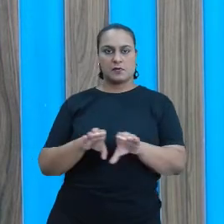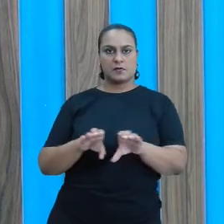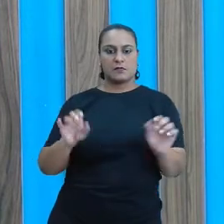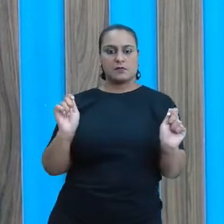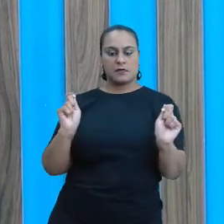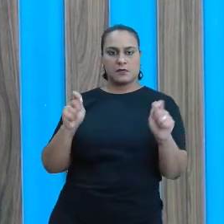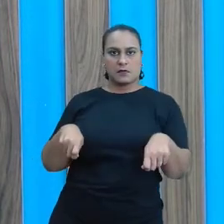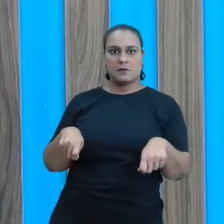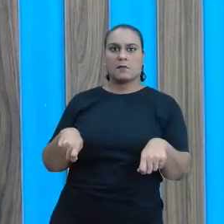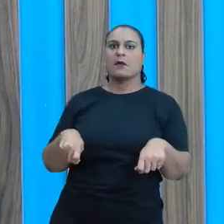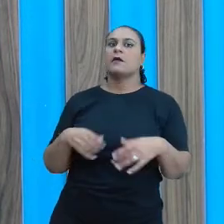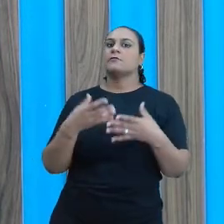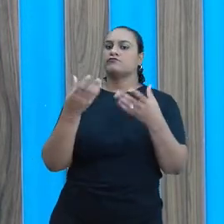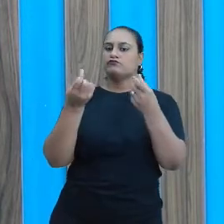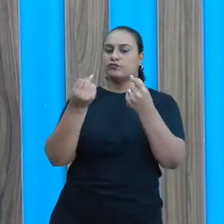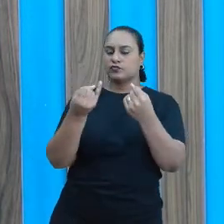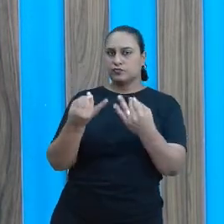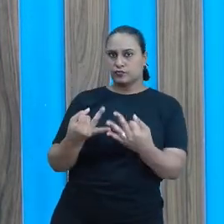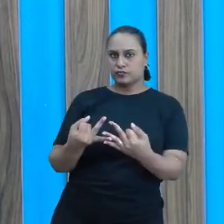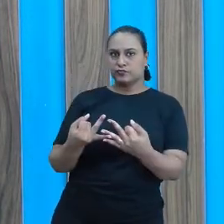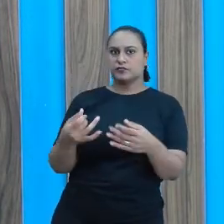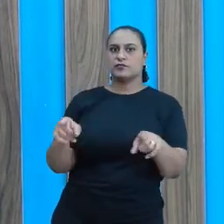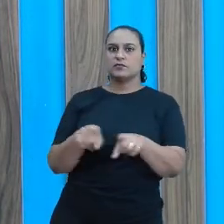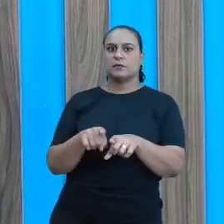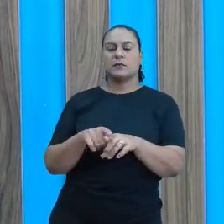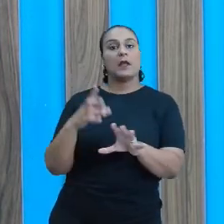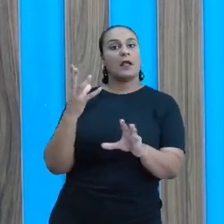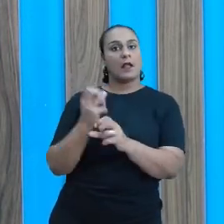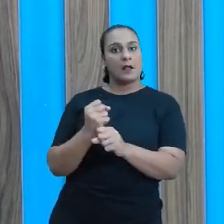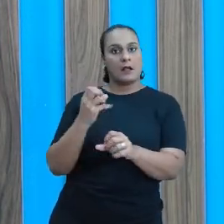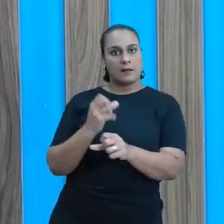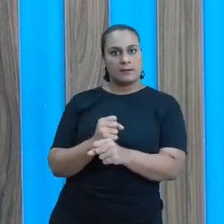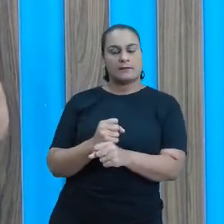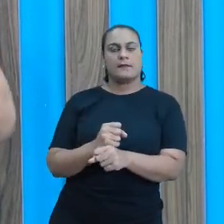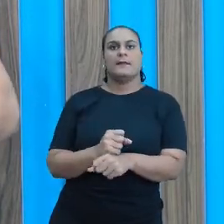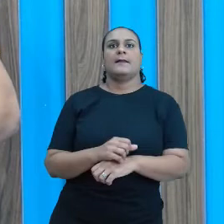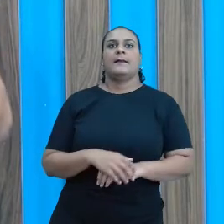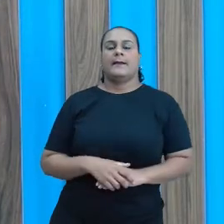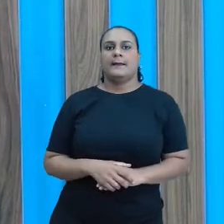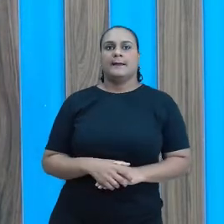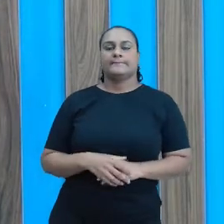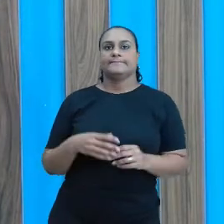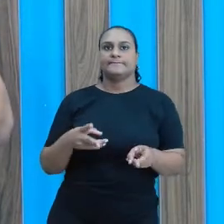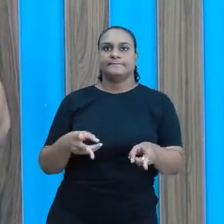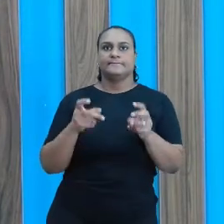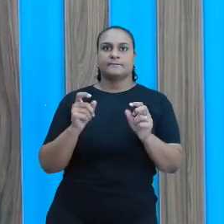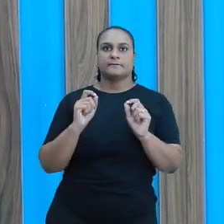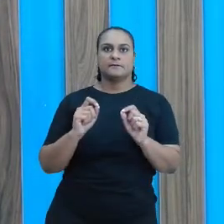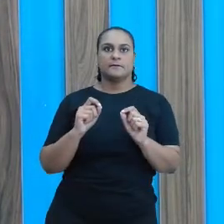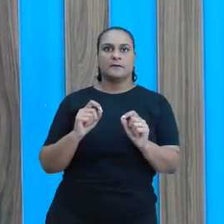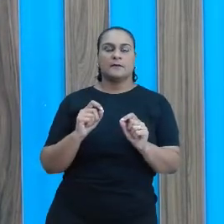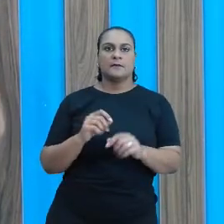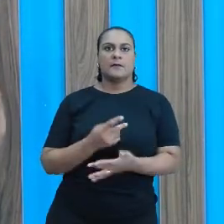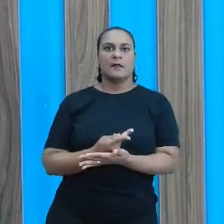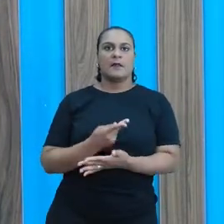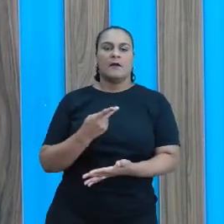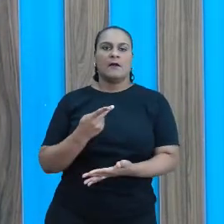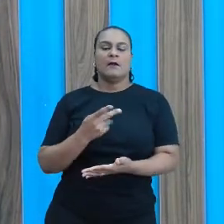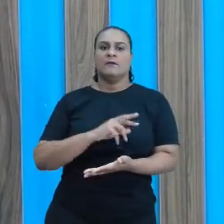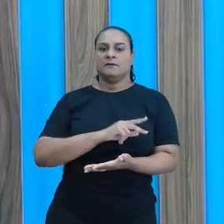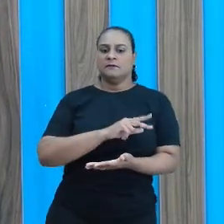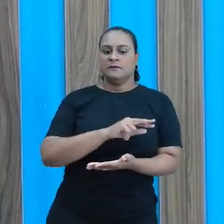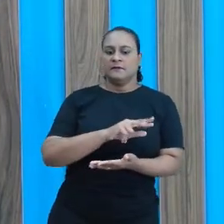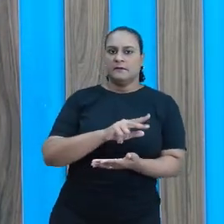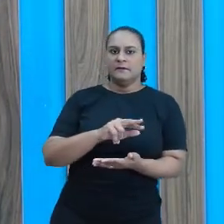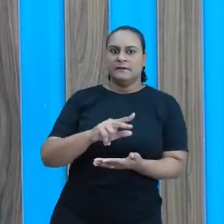ser descritos e eles podem ser calculados, tá certo? A gente vai perceber que isso vai acontecer em